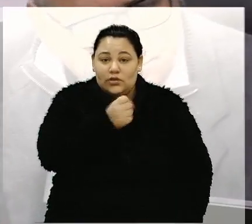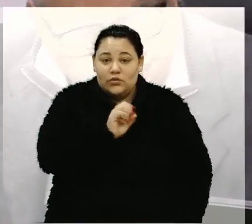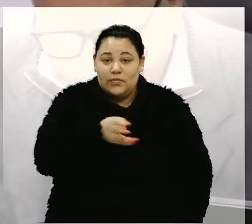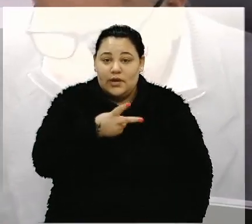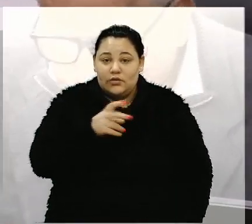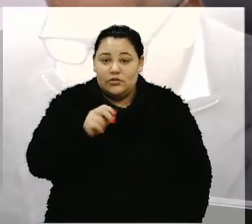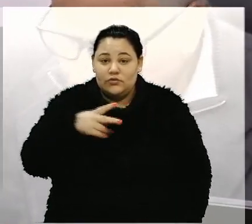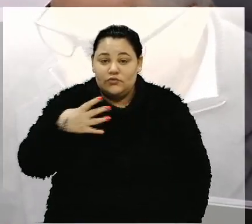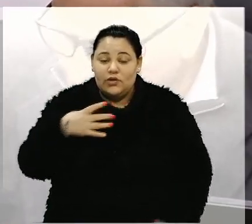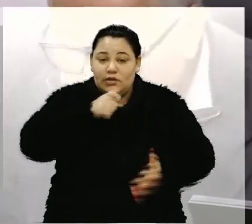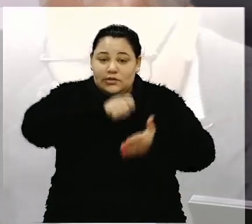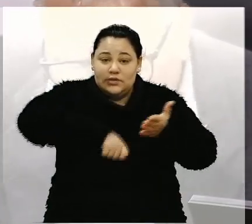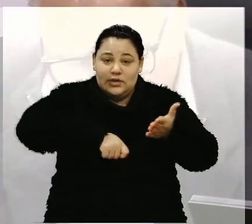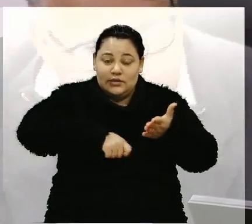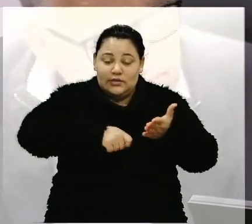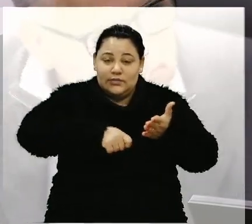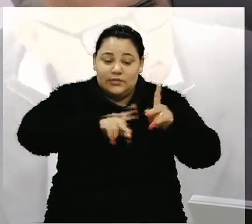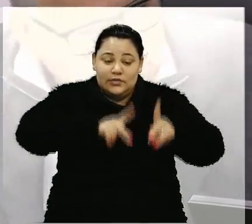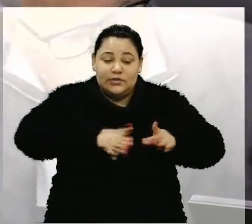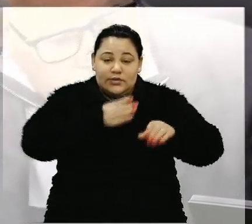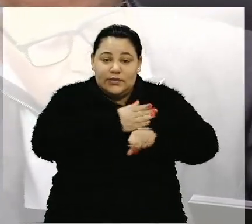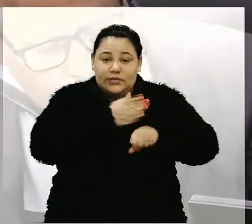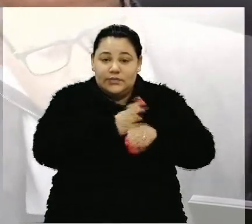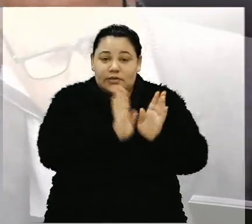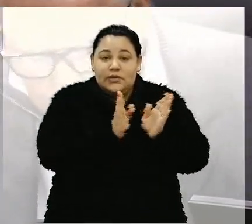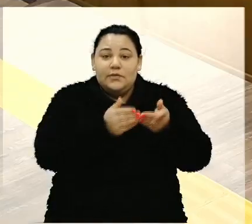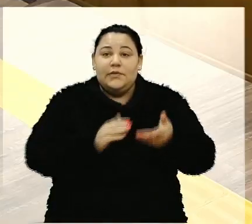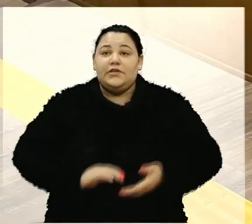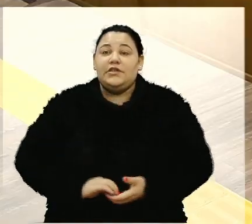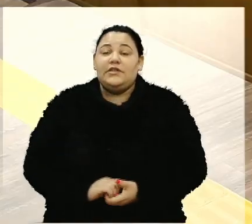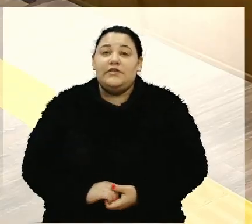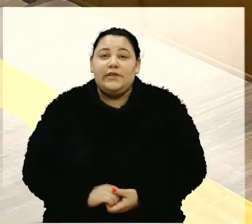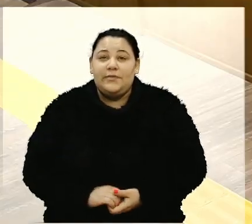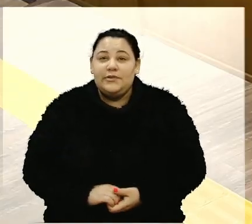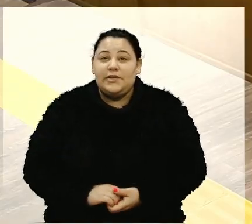148/2024 e vem assinado pelos membros da comissão, senhora presidente. Obrigada, vereador Felipe.